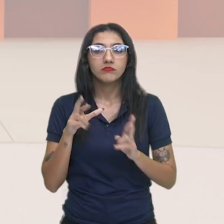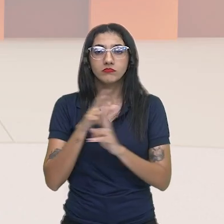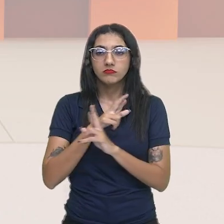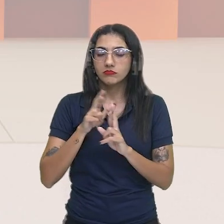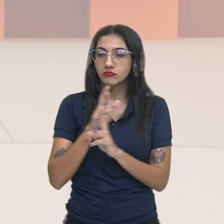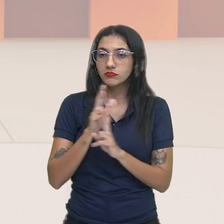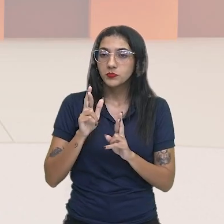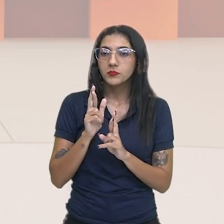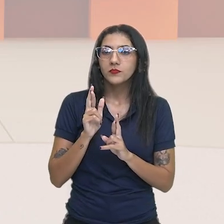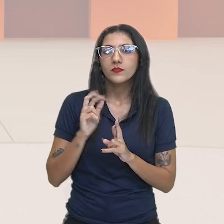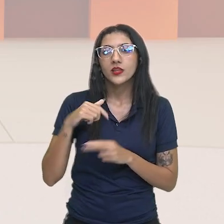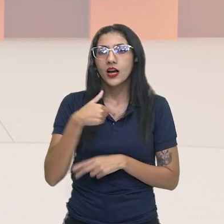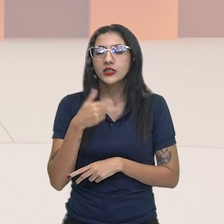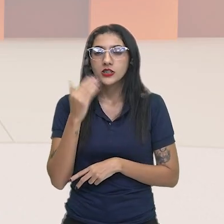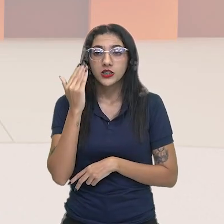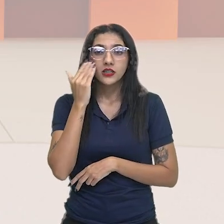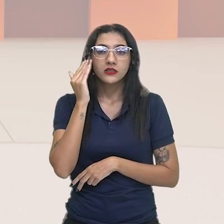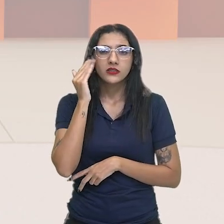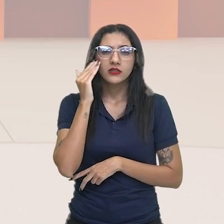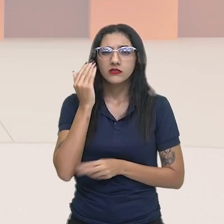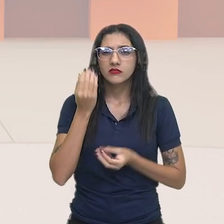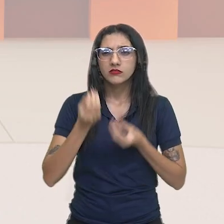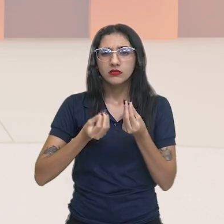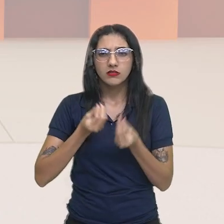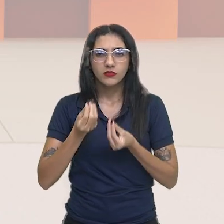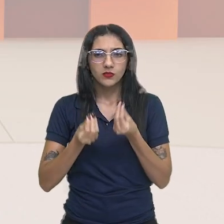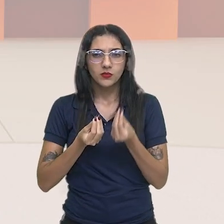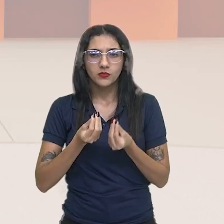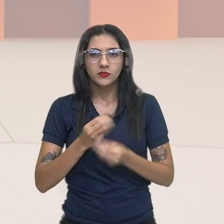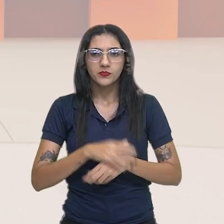dar condição de